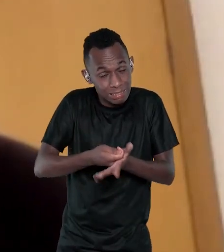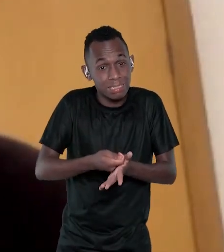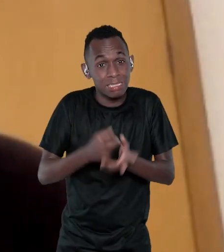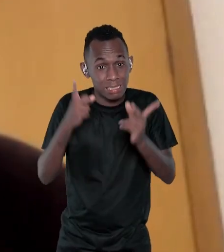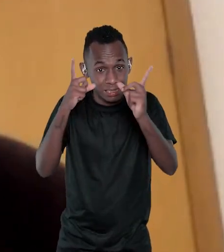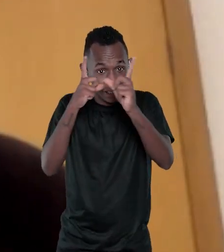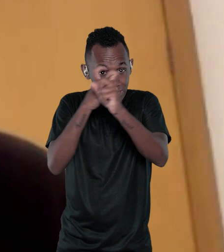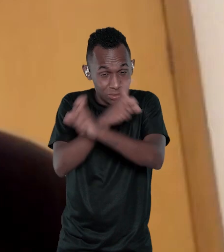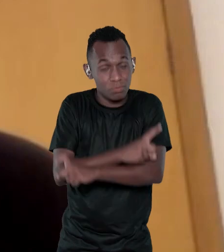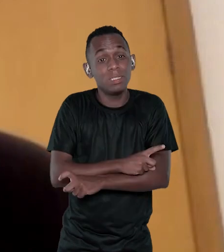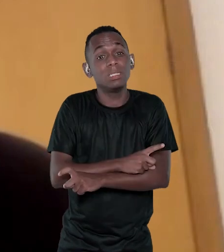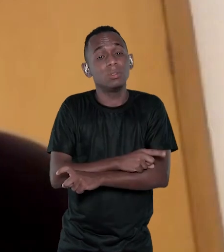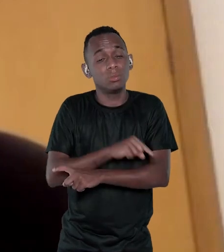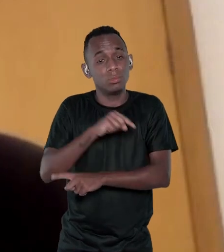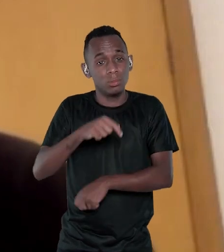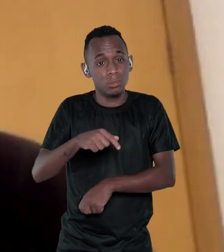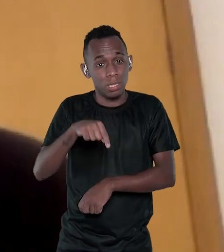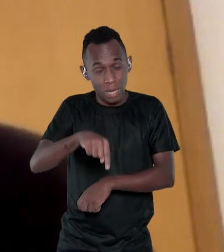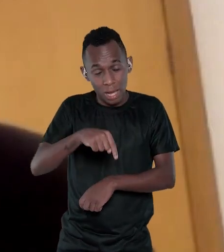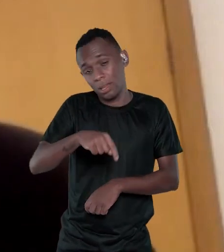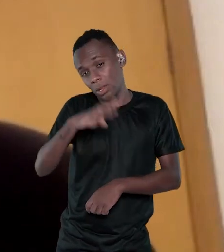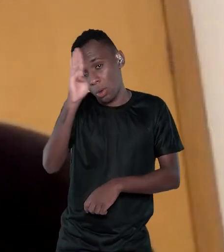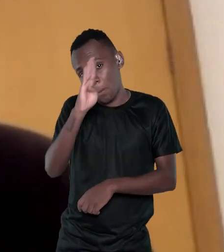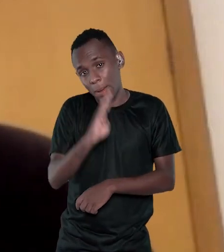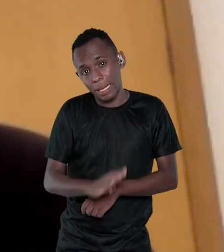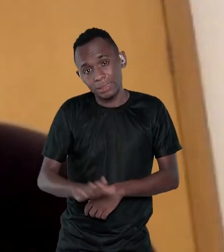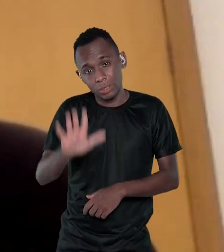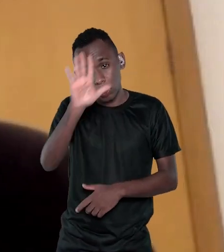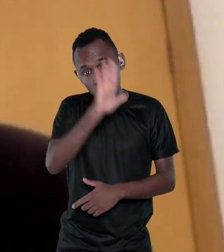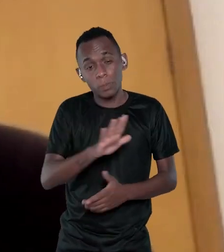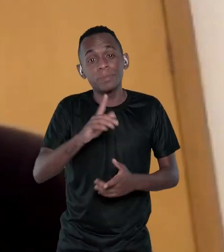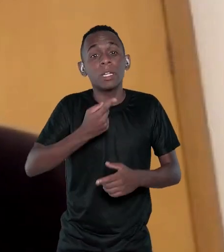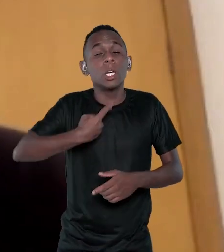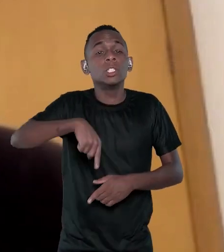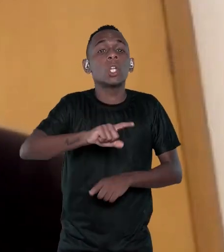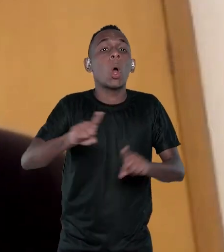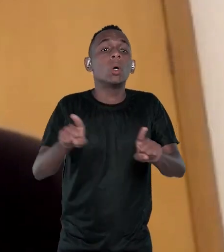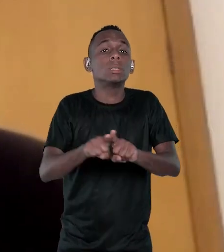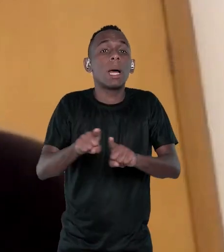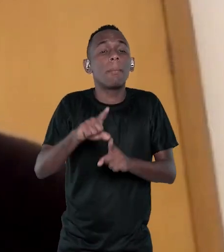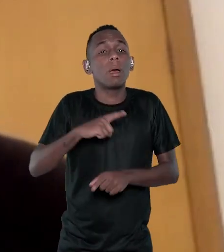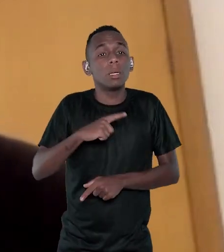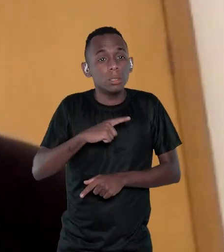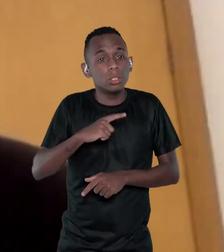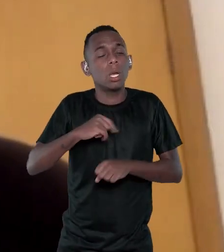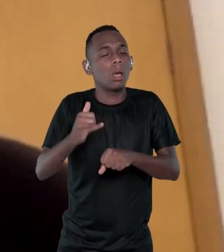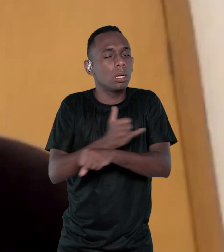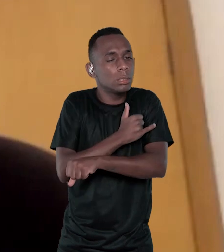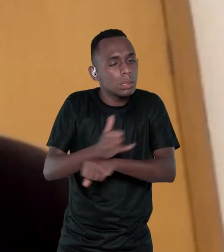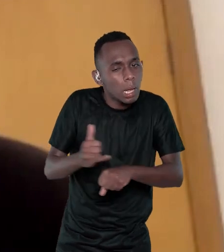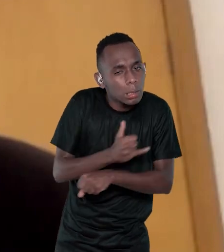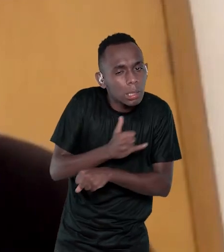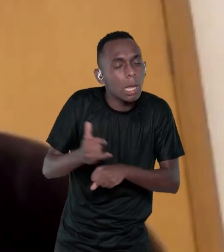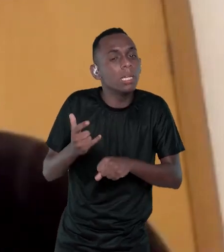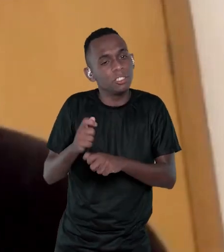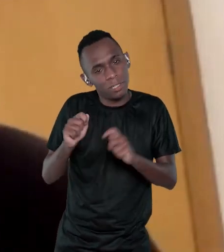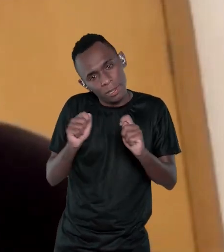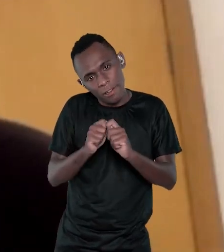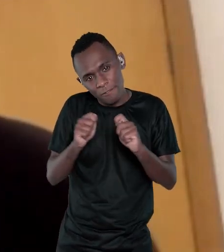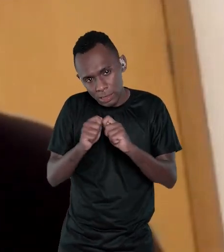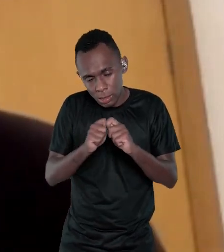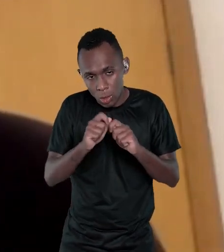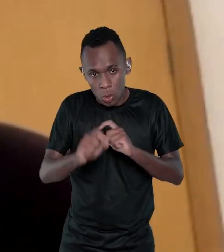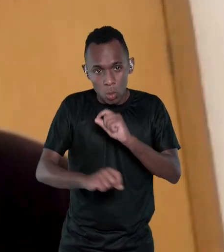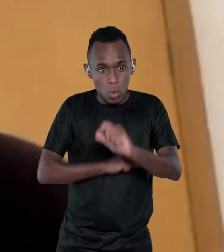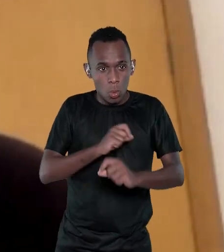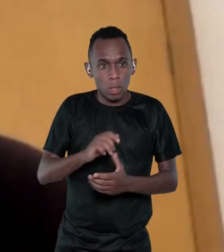ditadura apertava o país, assim, a gente também tinha as nossas